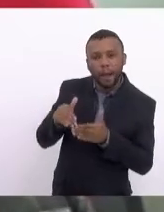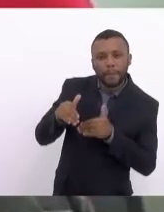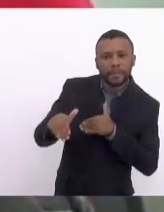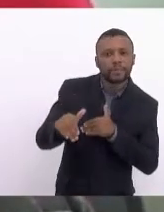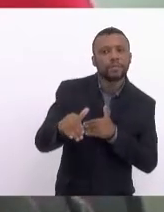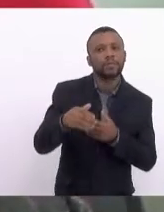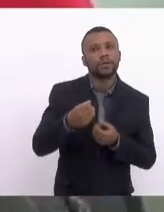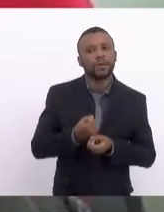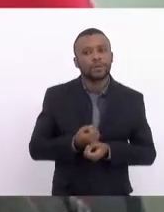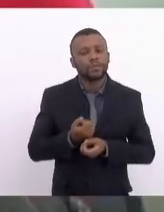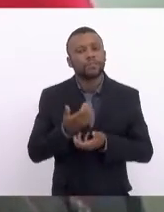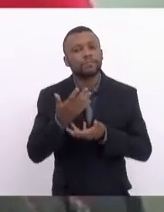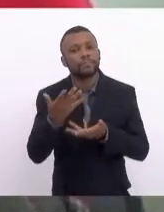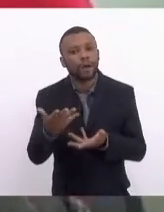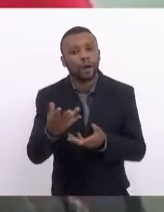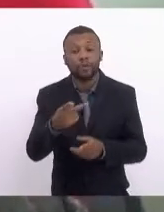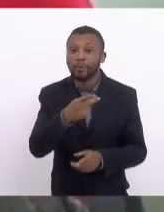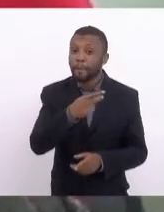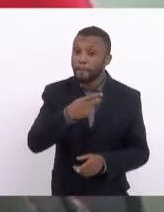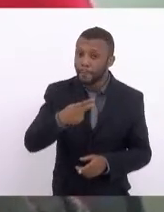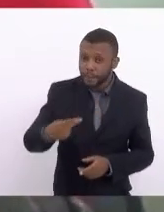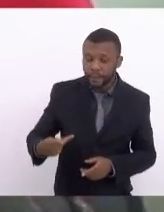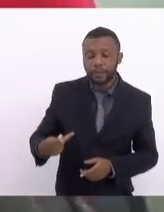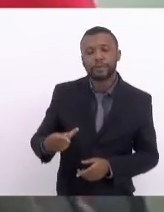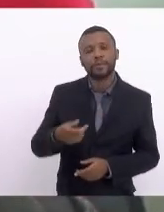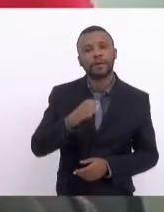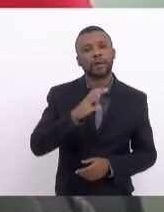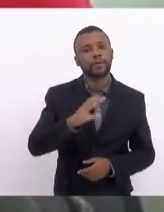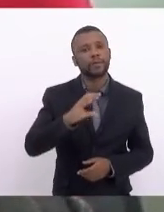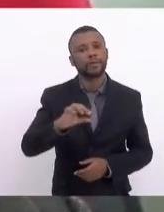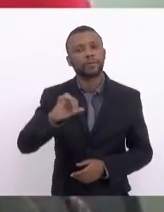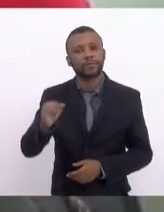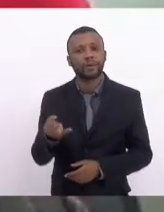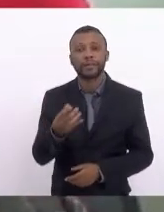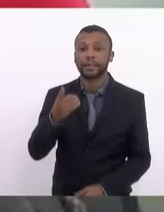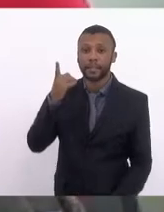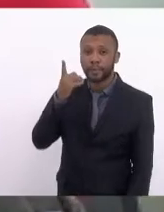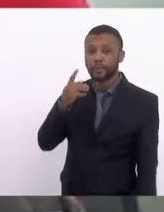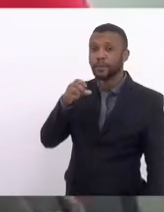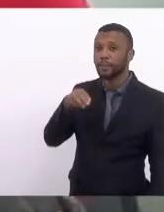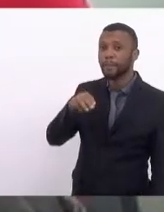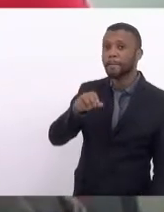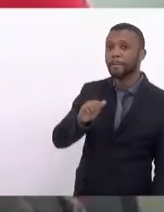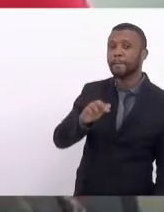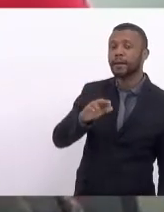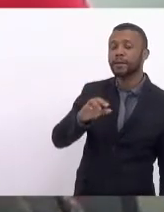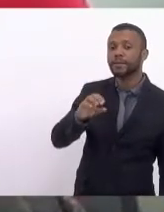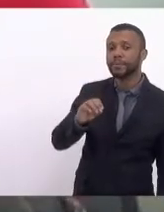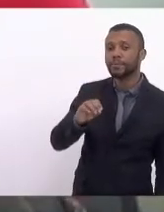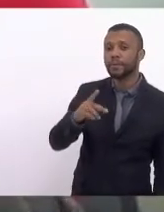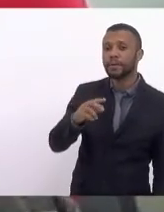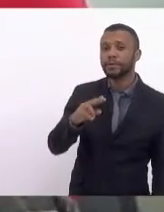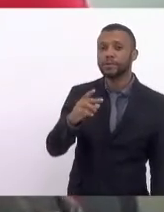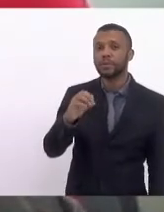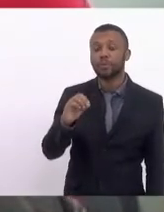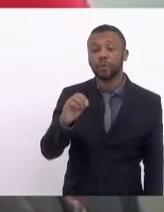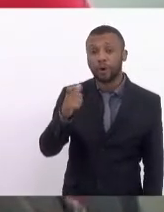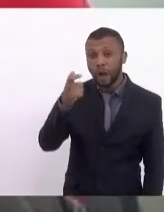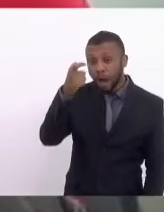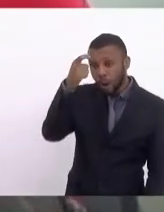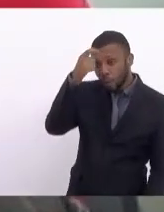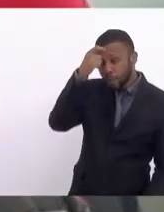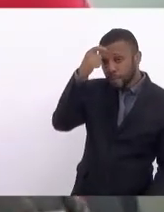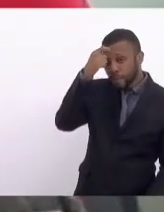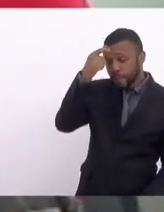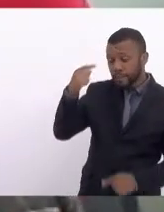manifestação do presidente da CCJ, deputado Márcio Pacheco, acerca da constitucionalidade desse projeto,